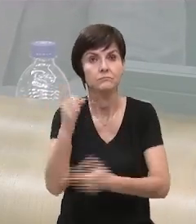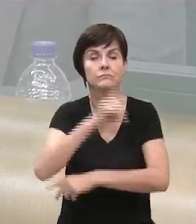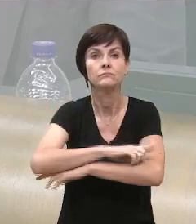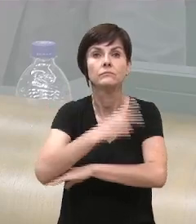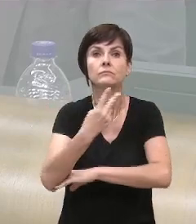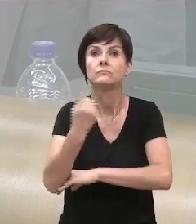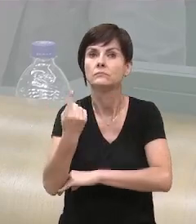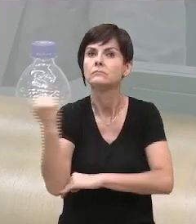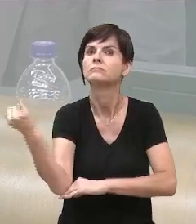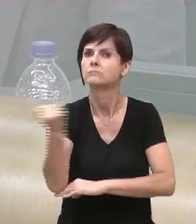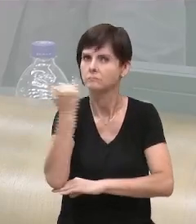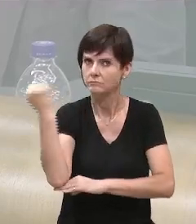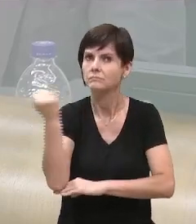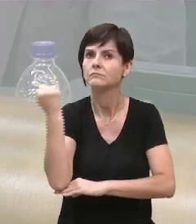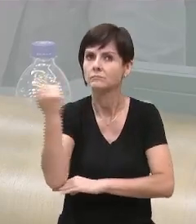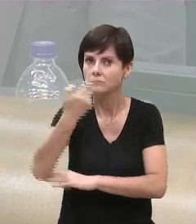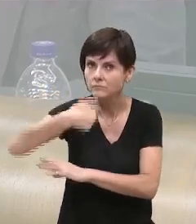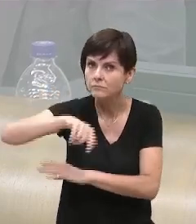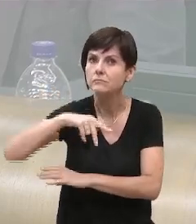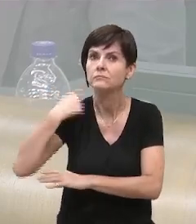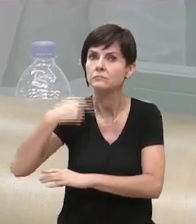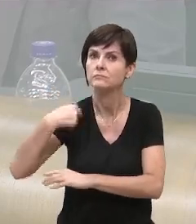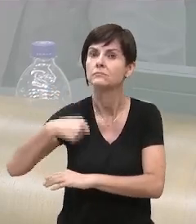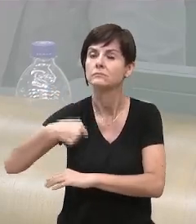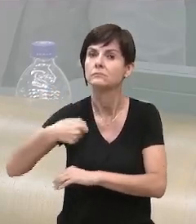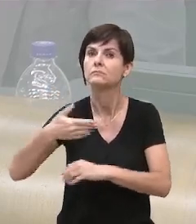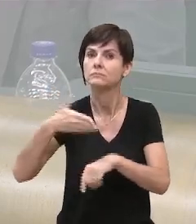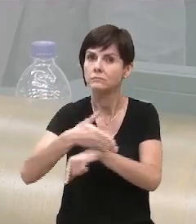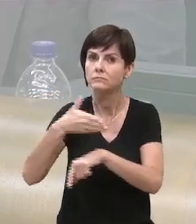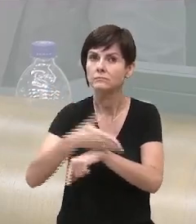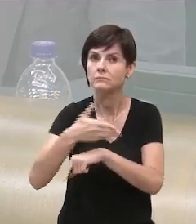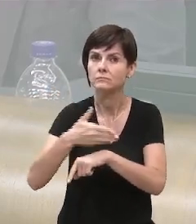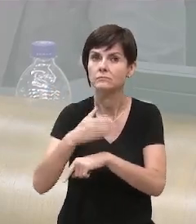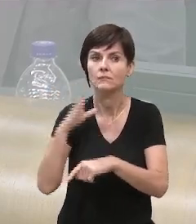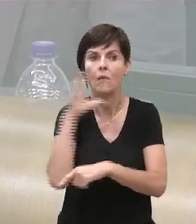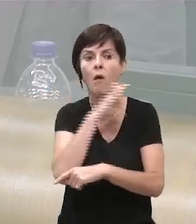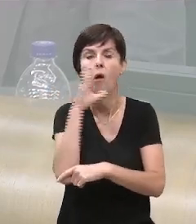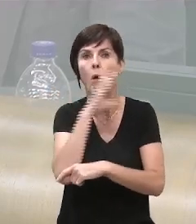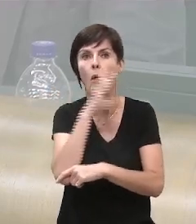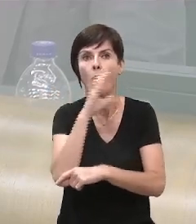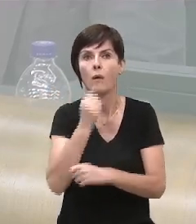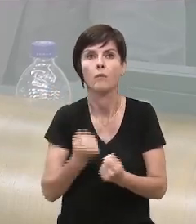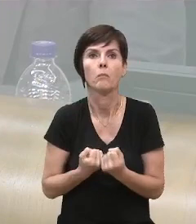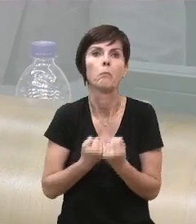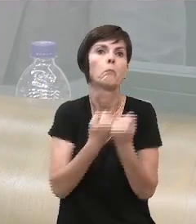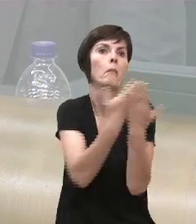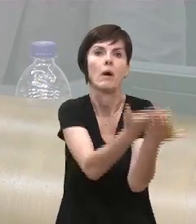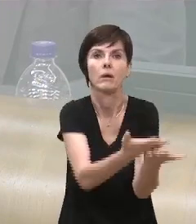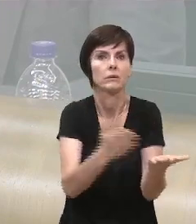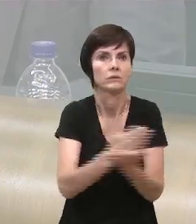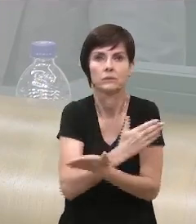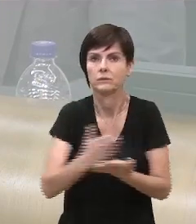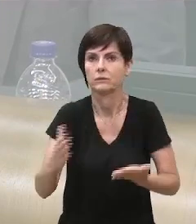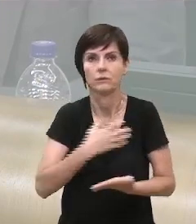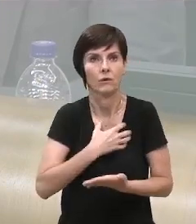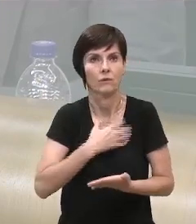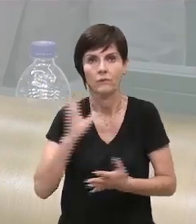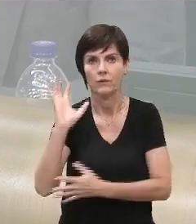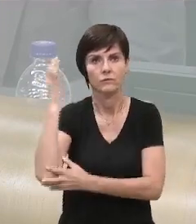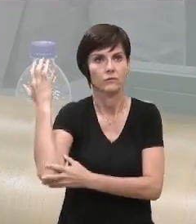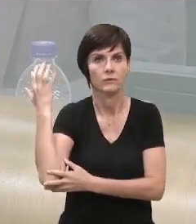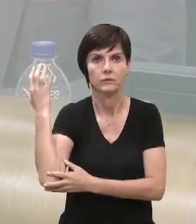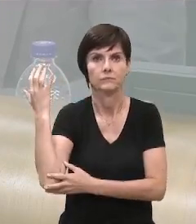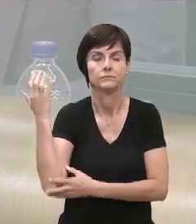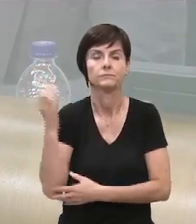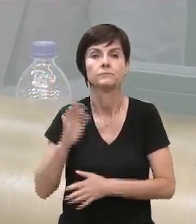extremamente importante. Né? Não dá para ser afoito agora e querer jogar para a torcida achando que tudo vai se resolver